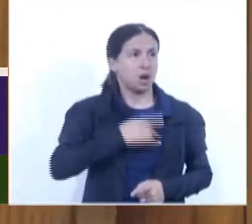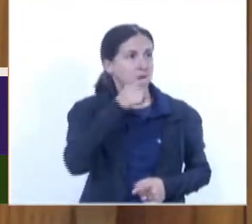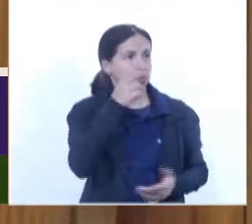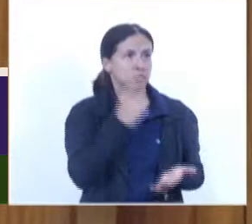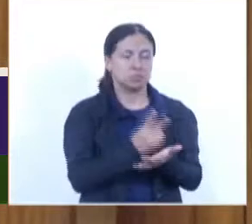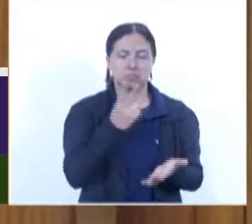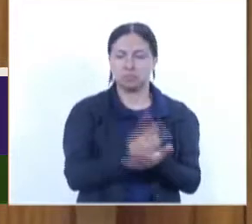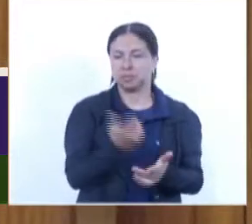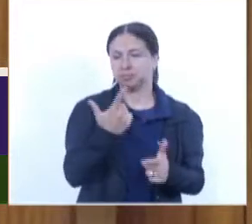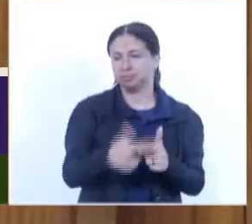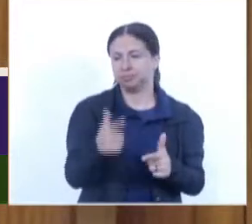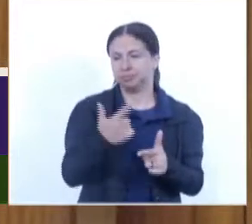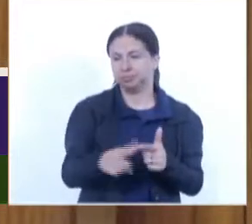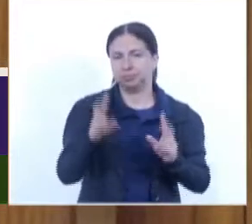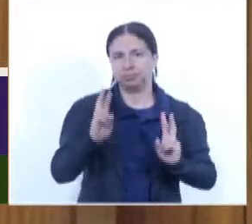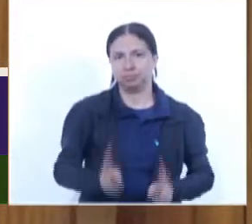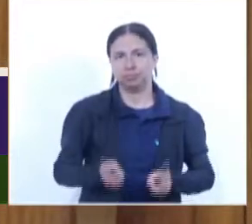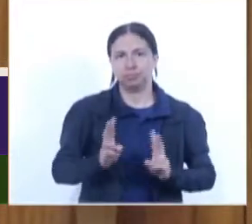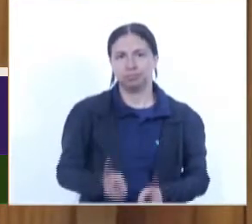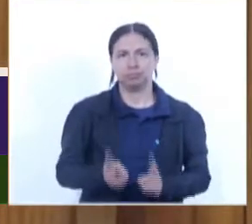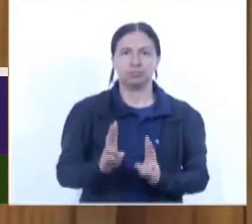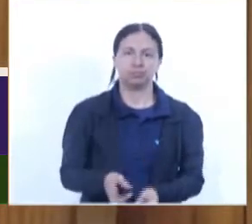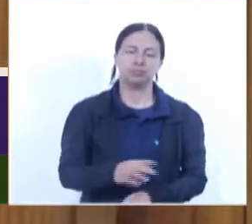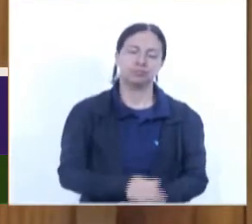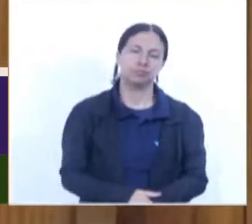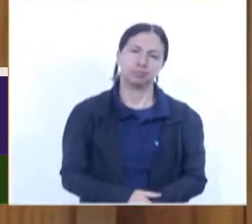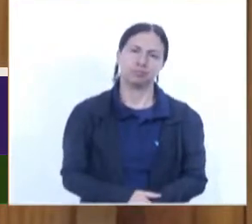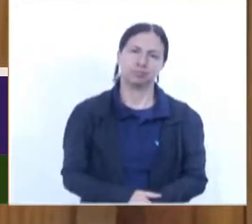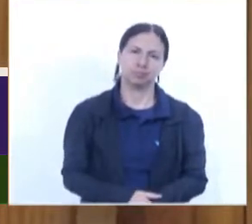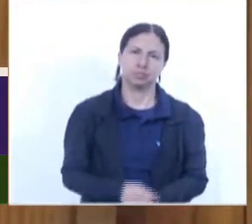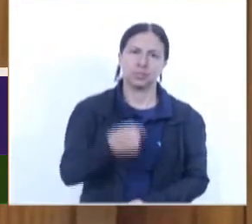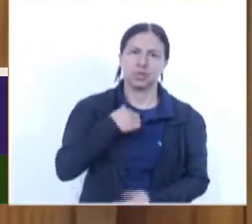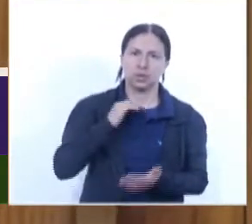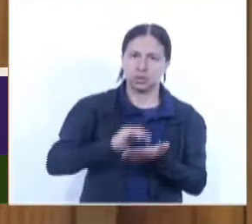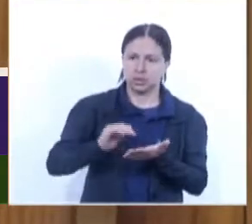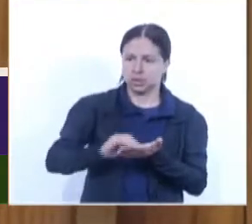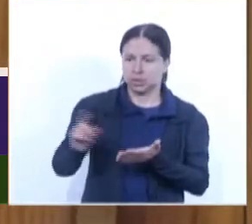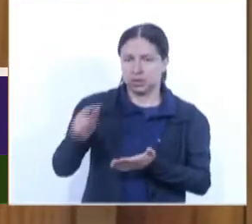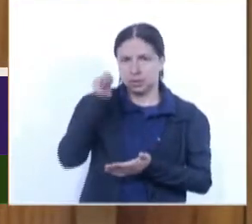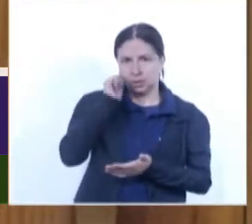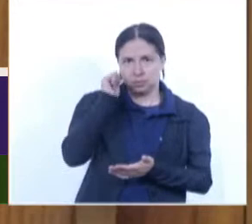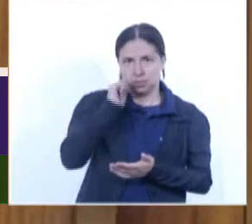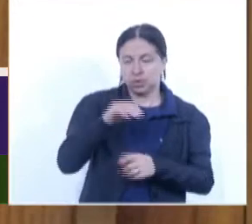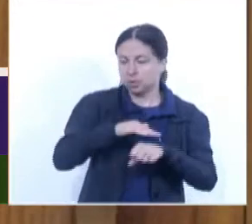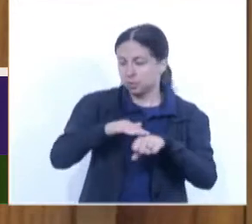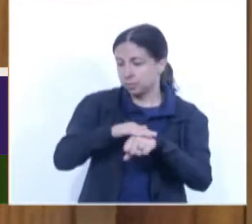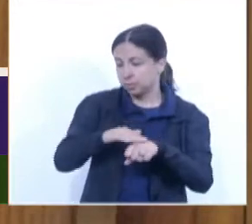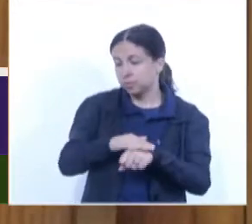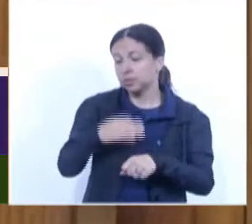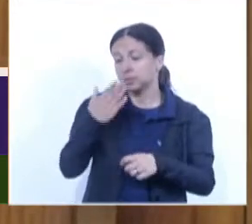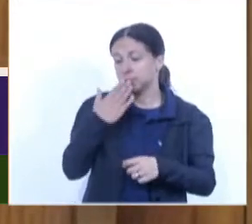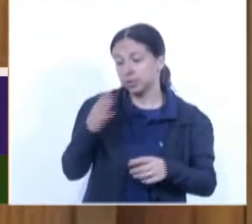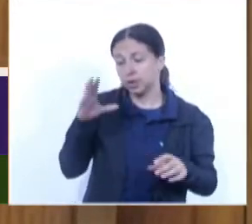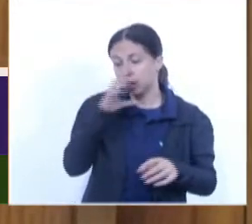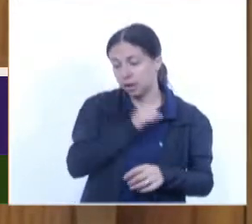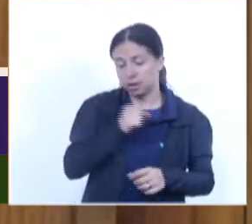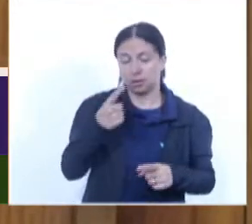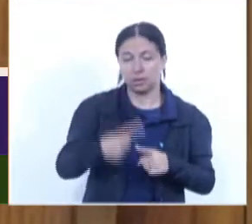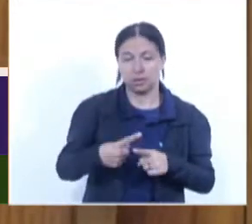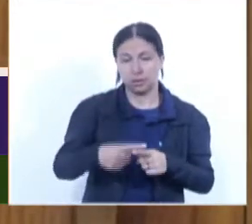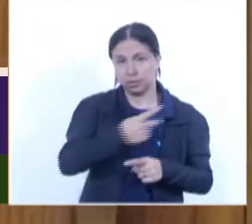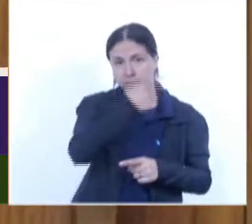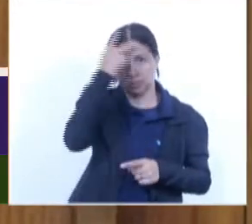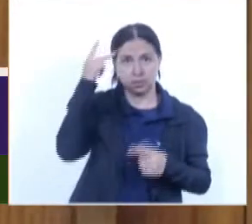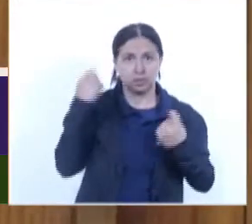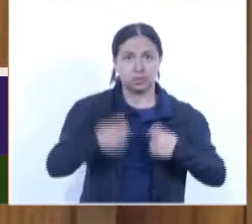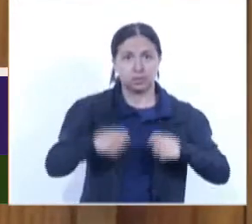eu Entrei em contato com a secretária pedi agilidade porque são pessoas que necessitam nós sabemos